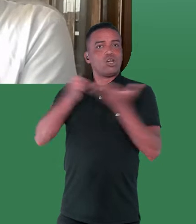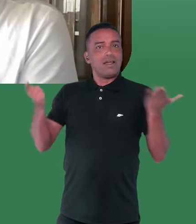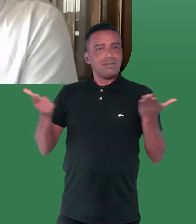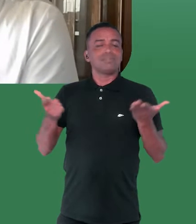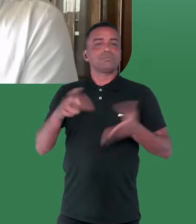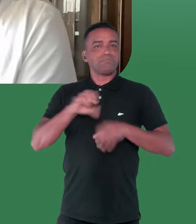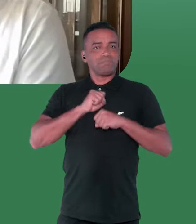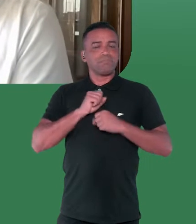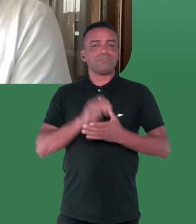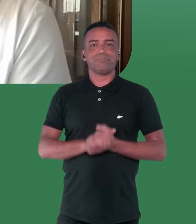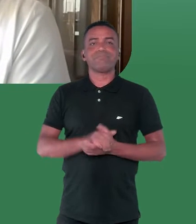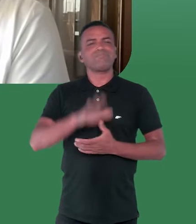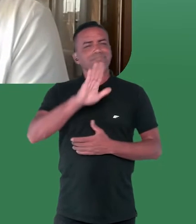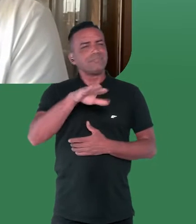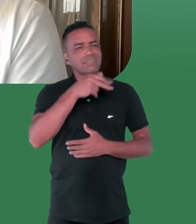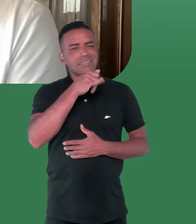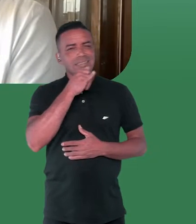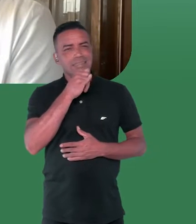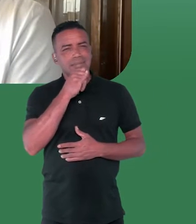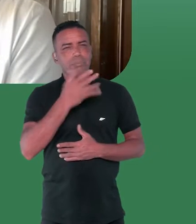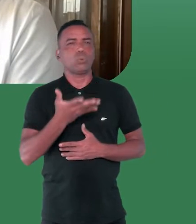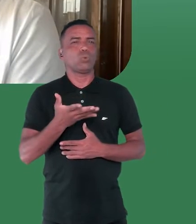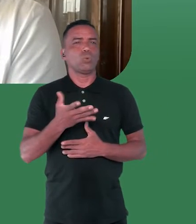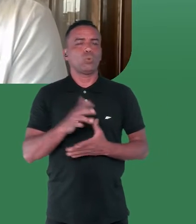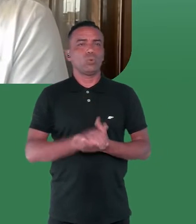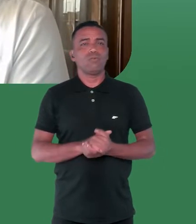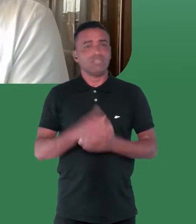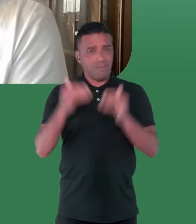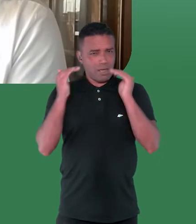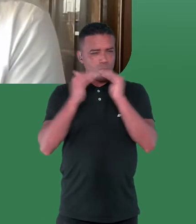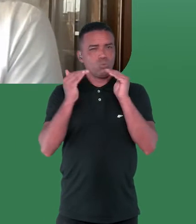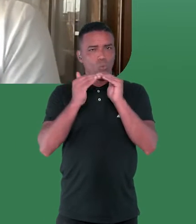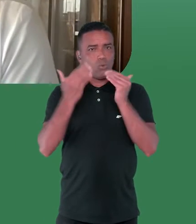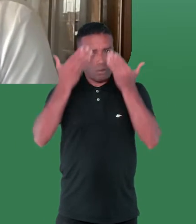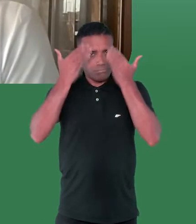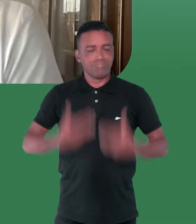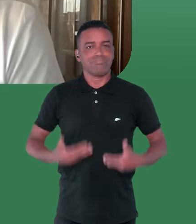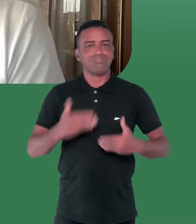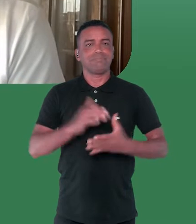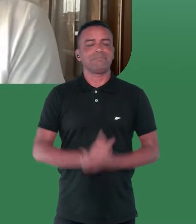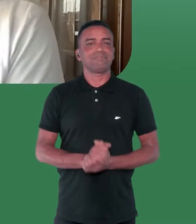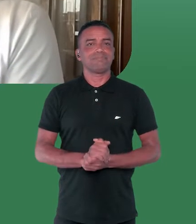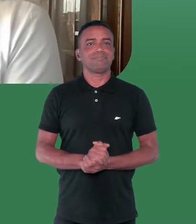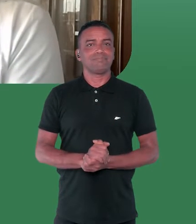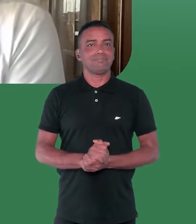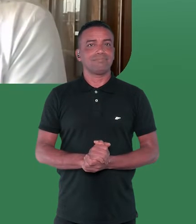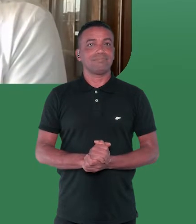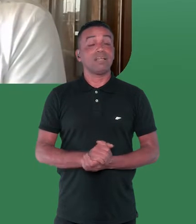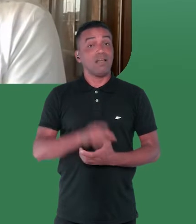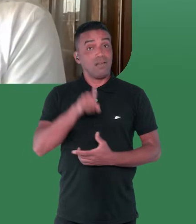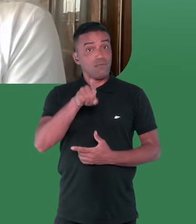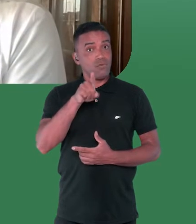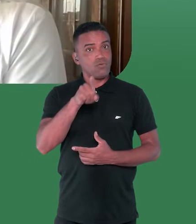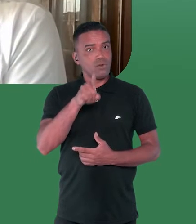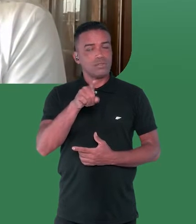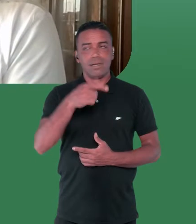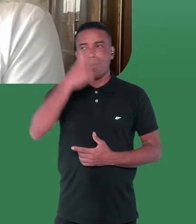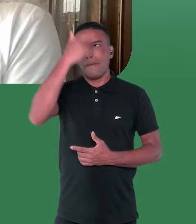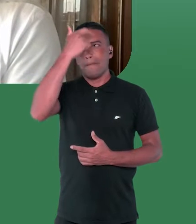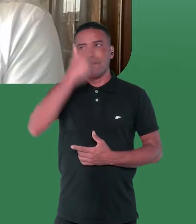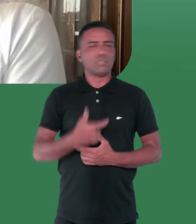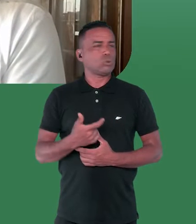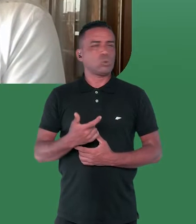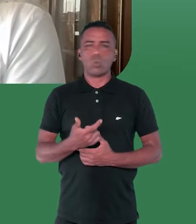Porque, José, você vai concordar comigo. Aliás, você é a pessoa